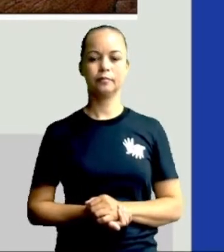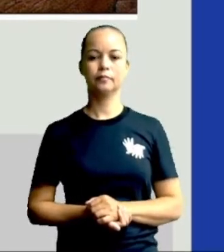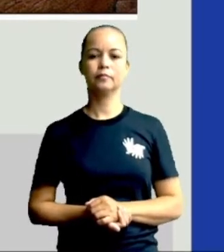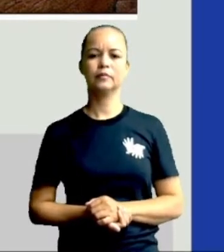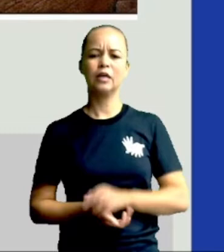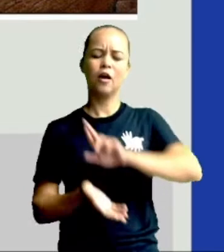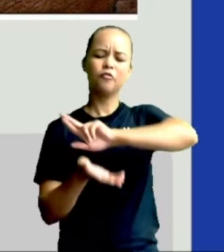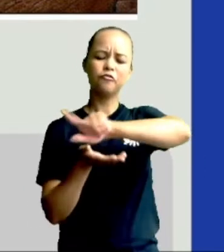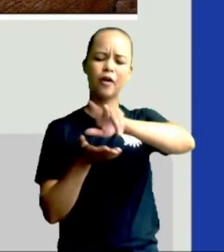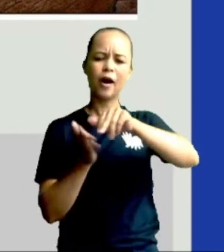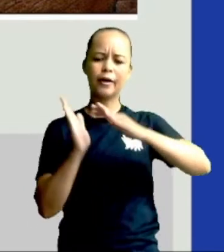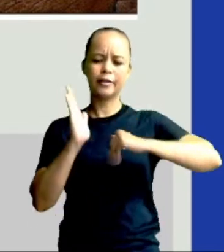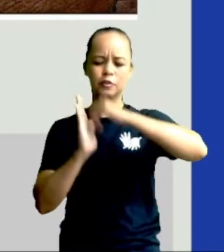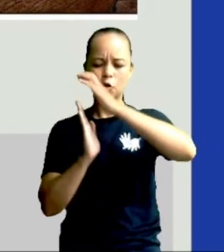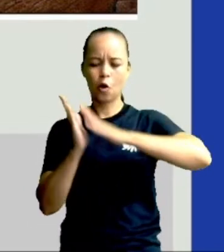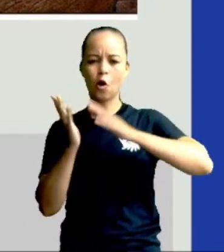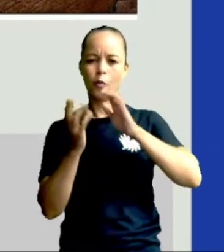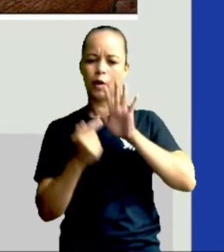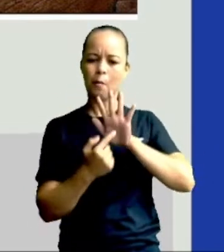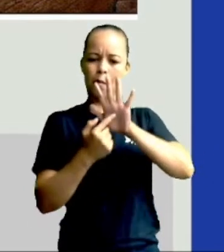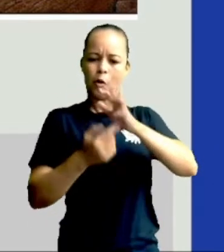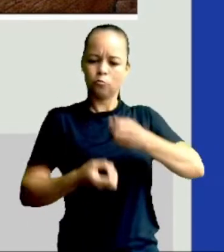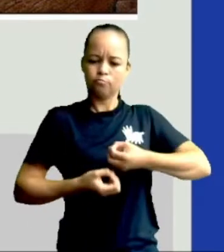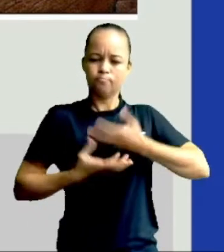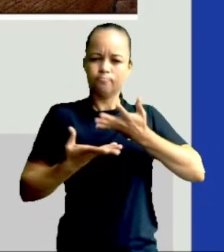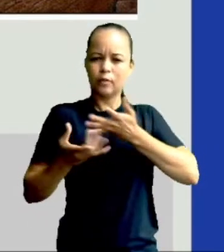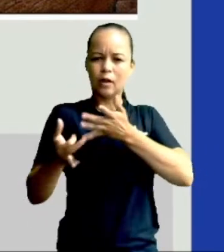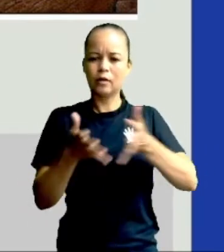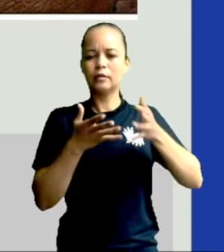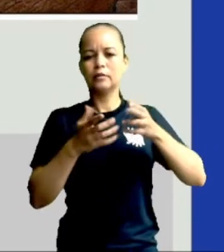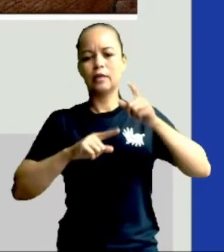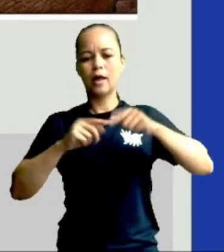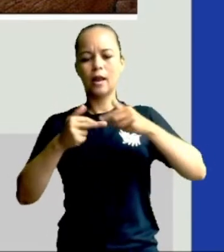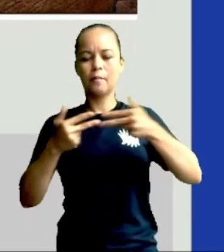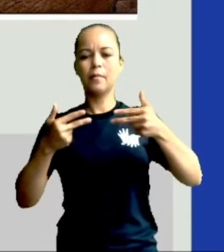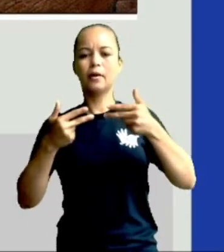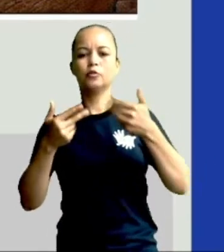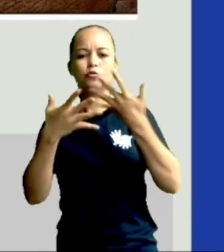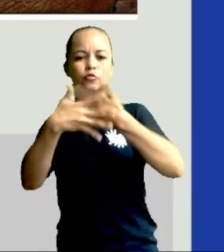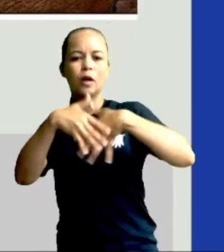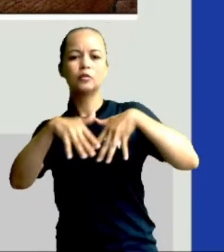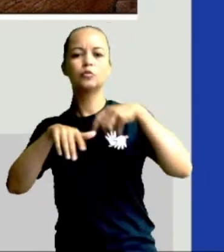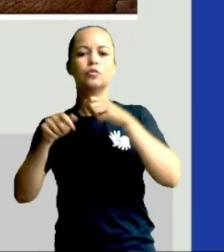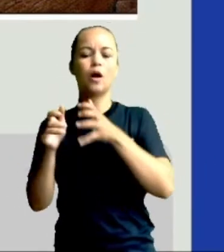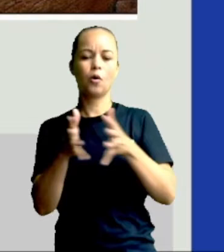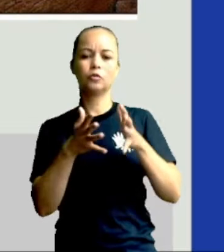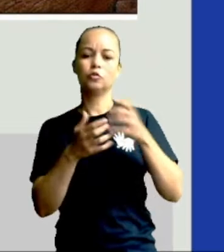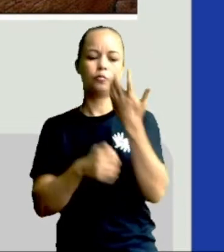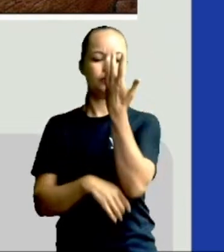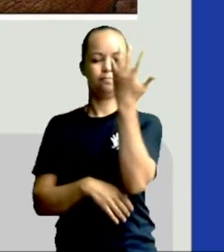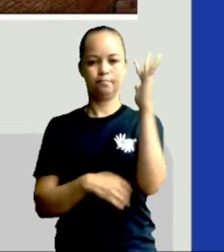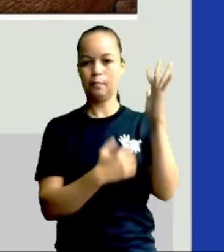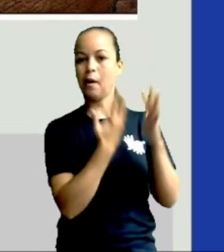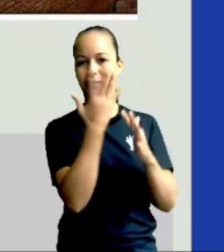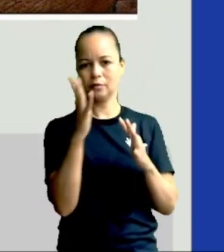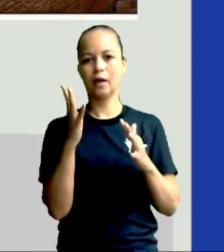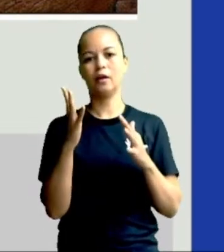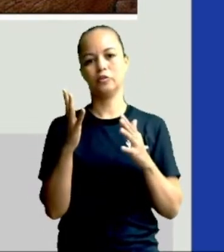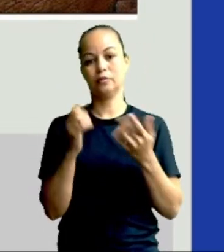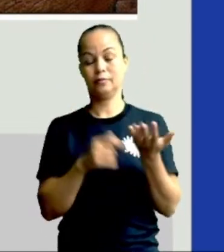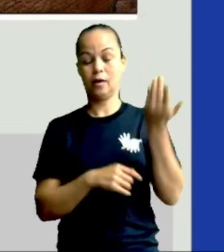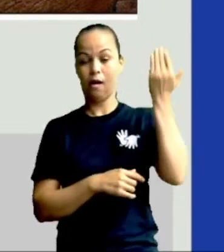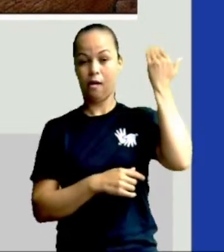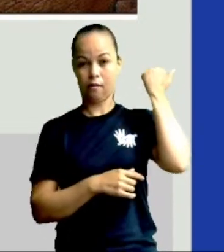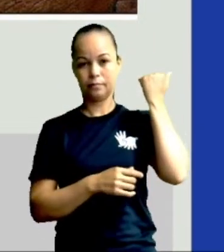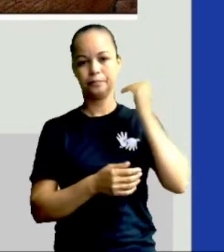Muitas obras refletem a realidade de cidades ou elementos naturais como a sua composição paisagística da